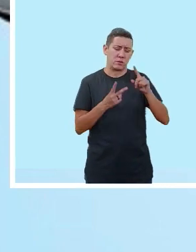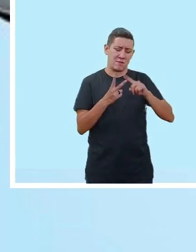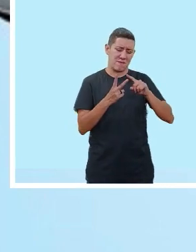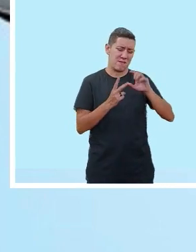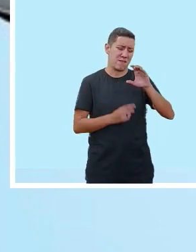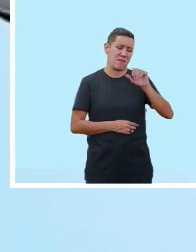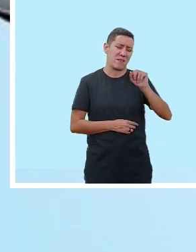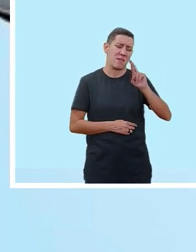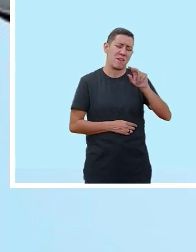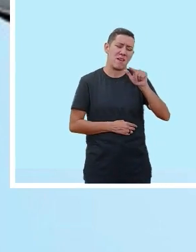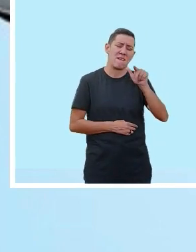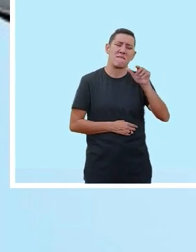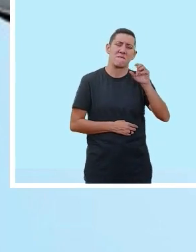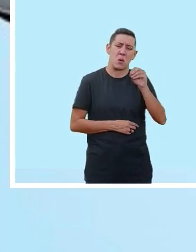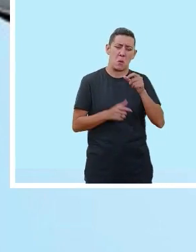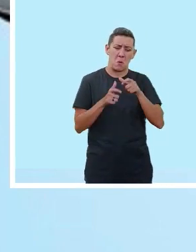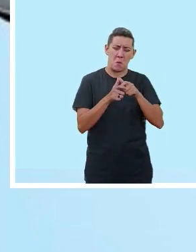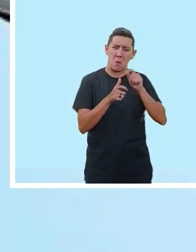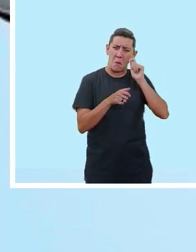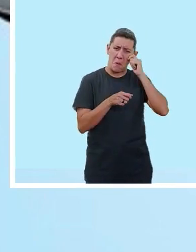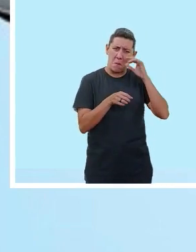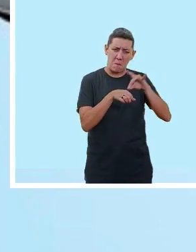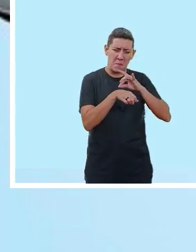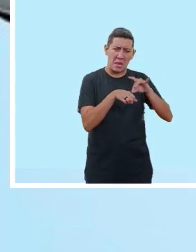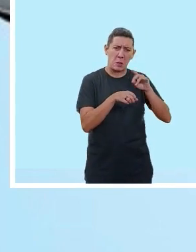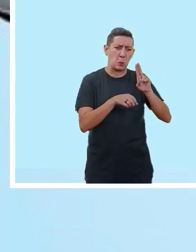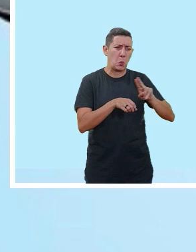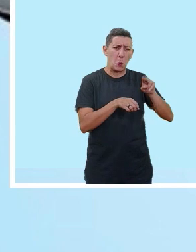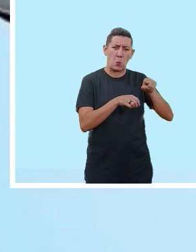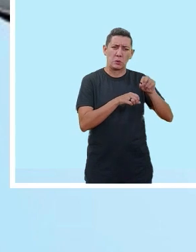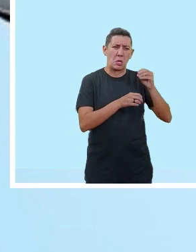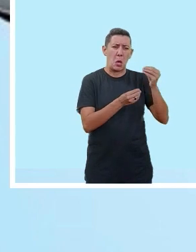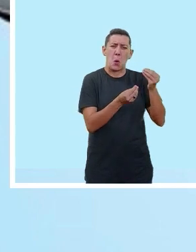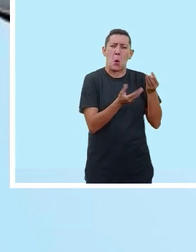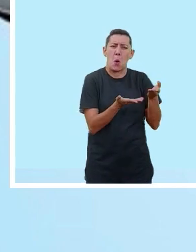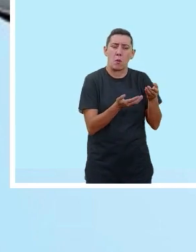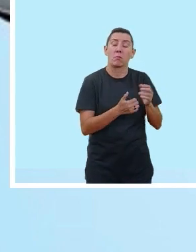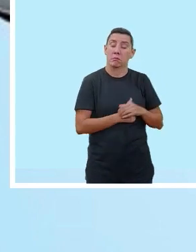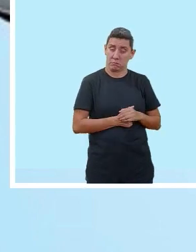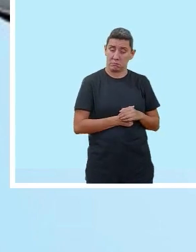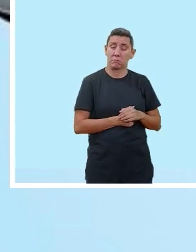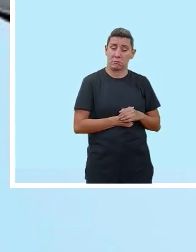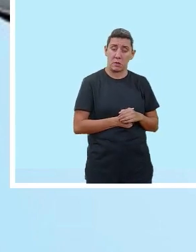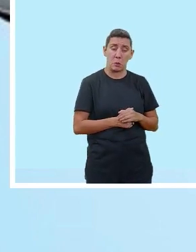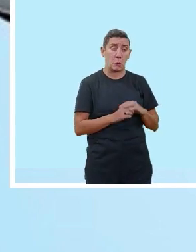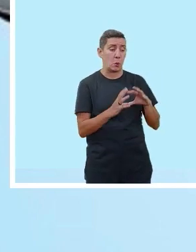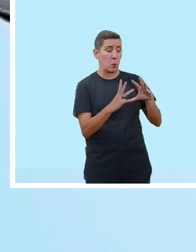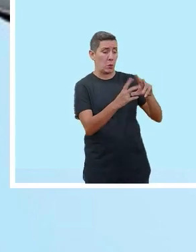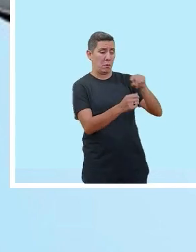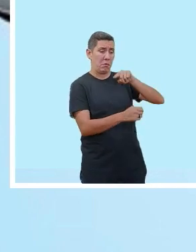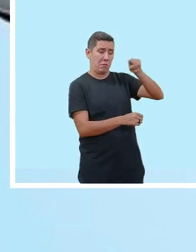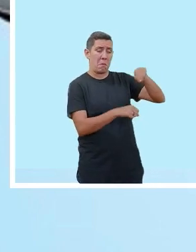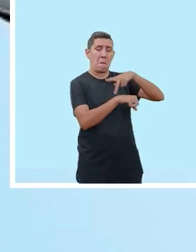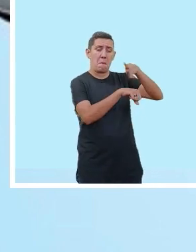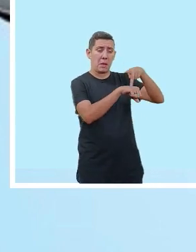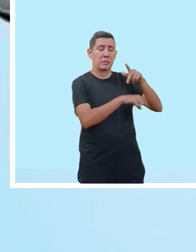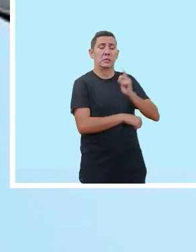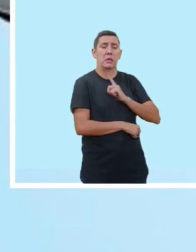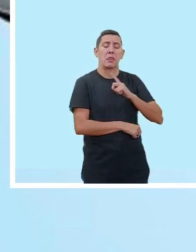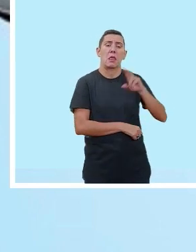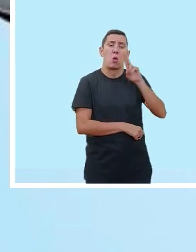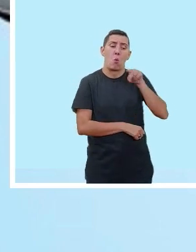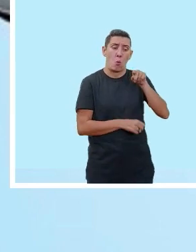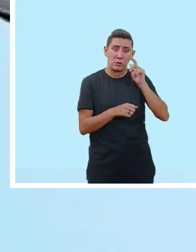energia elétrica nas usinas termoelétricas ao redor do mundo. Então, além de aumentar o uso da